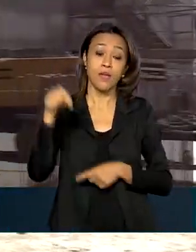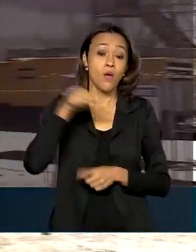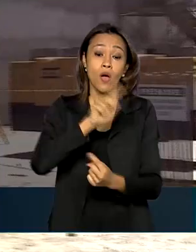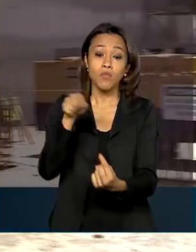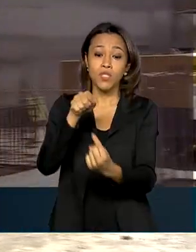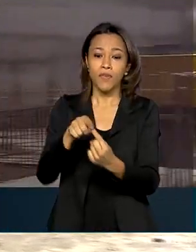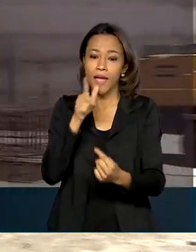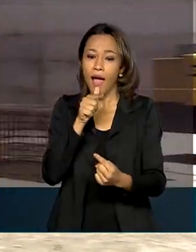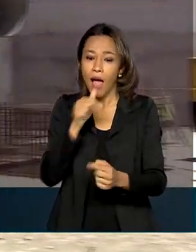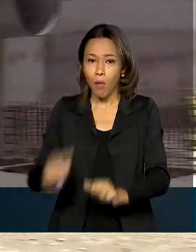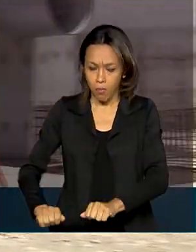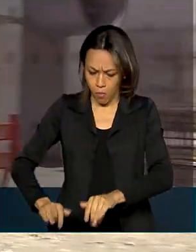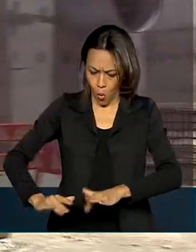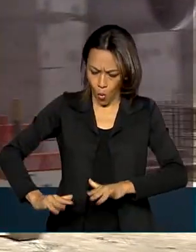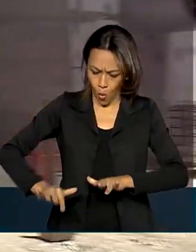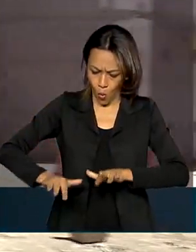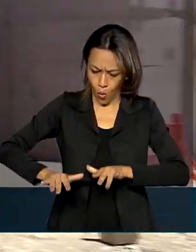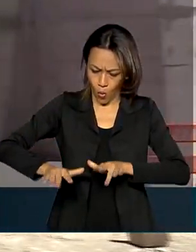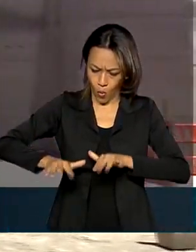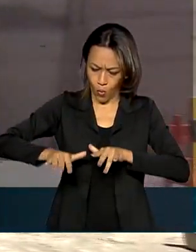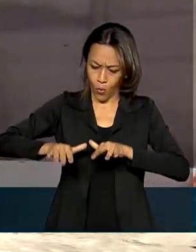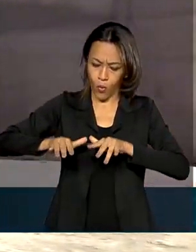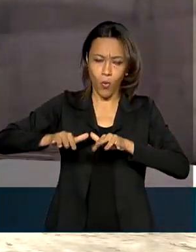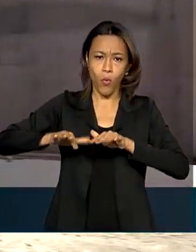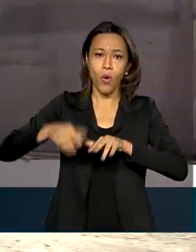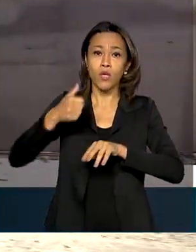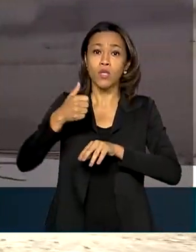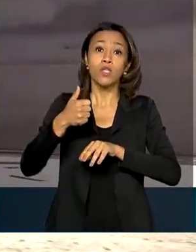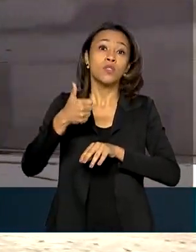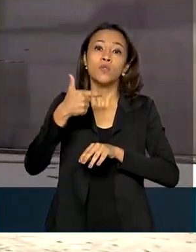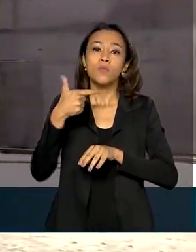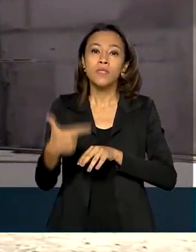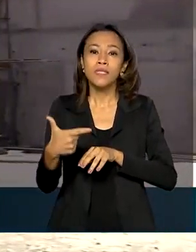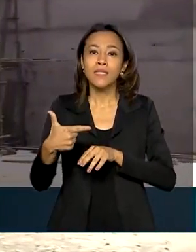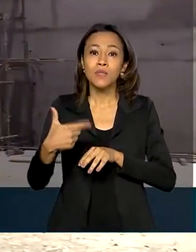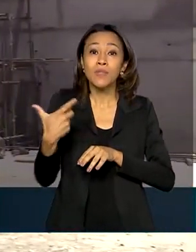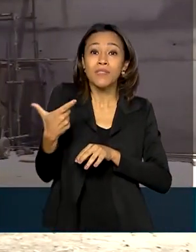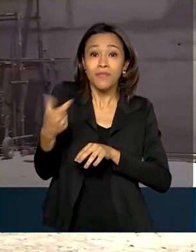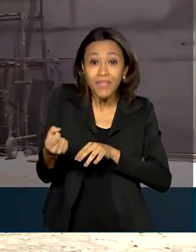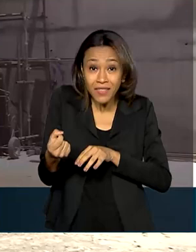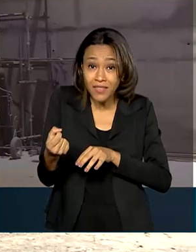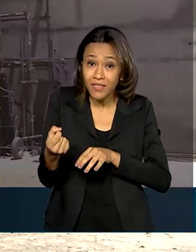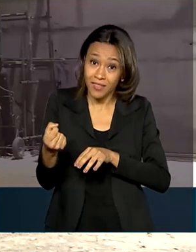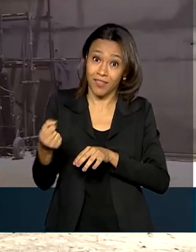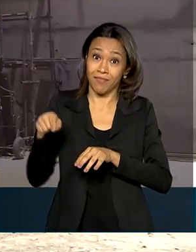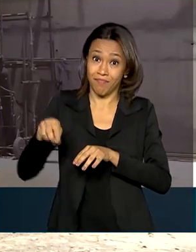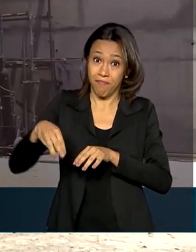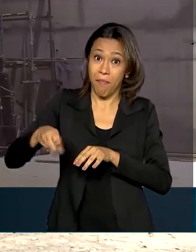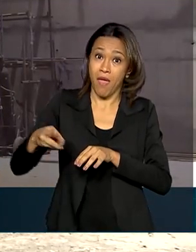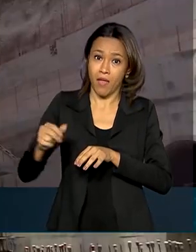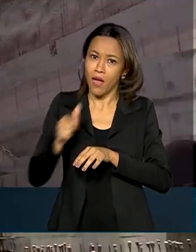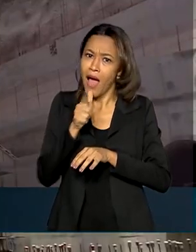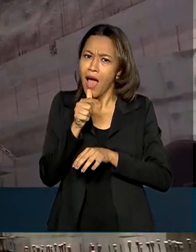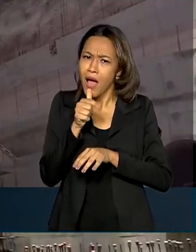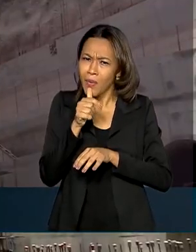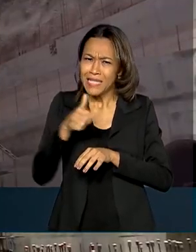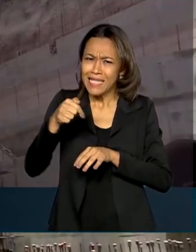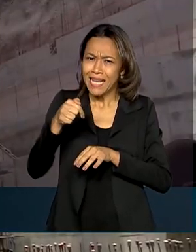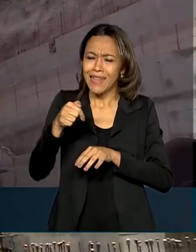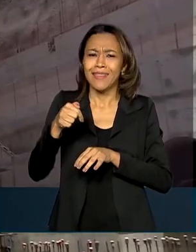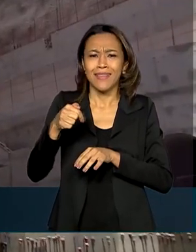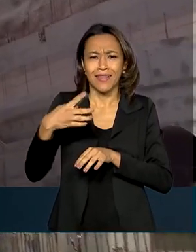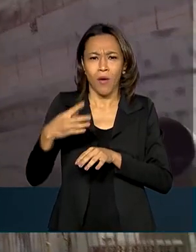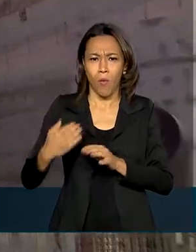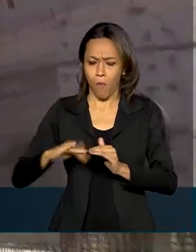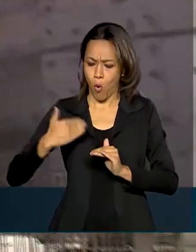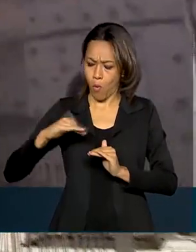a água subir 220 metros, o que equivale a um prédio de 70 andares. Quando a obra for concluída, em